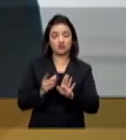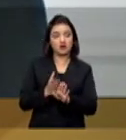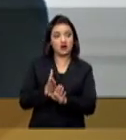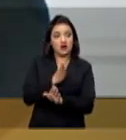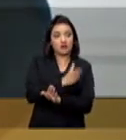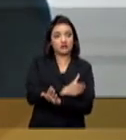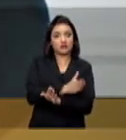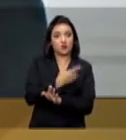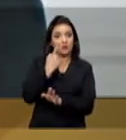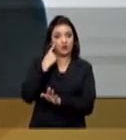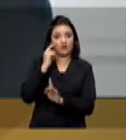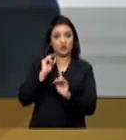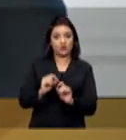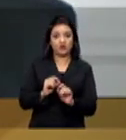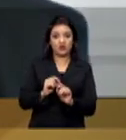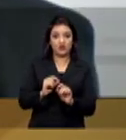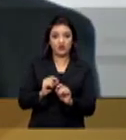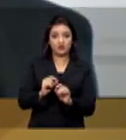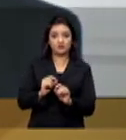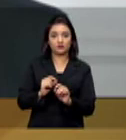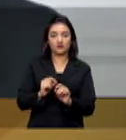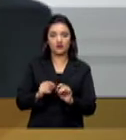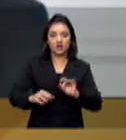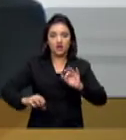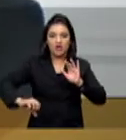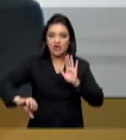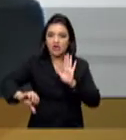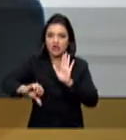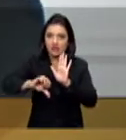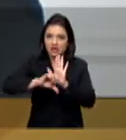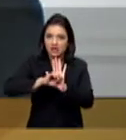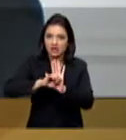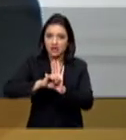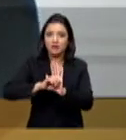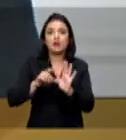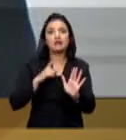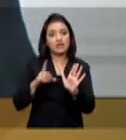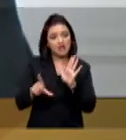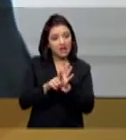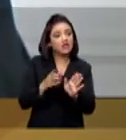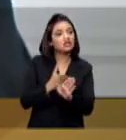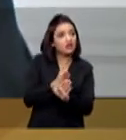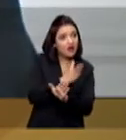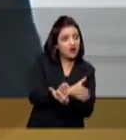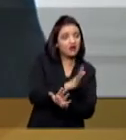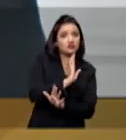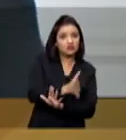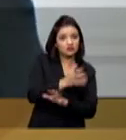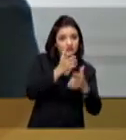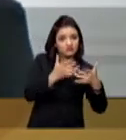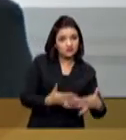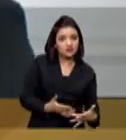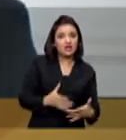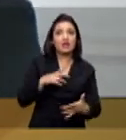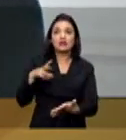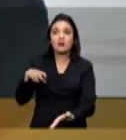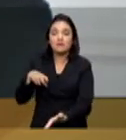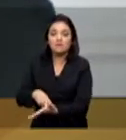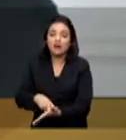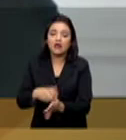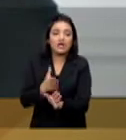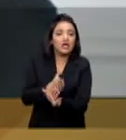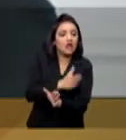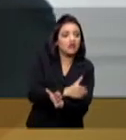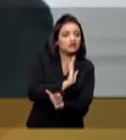Constituição. Não há crime sem lei anterior que o defina, não apenas sem prévia cominação legal.